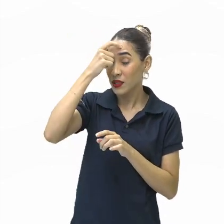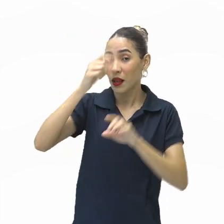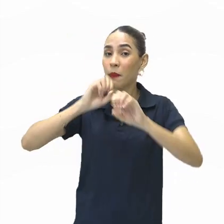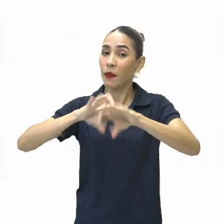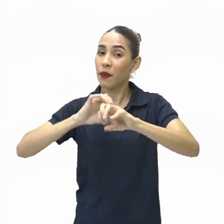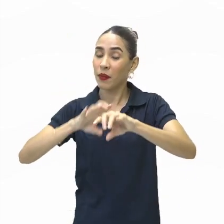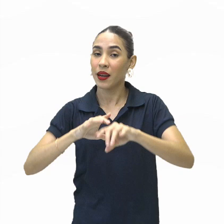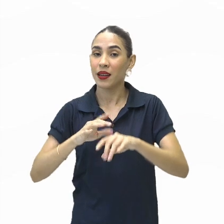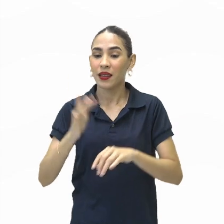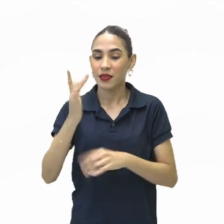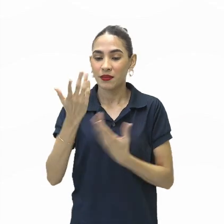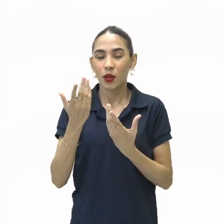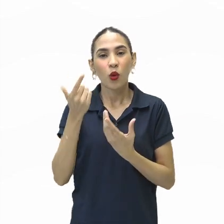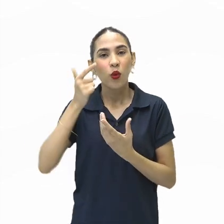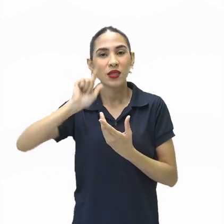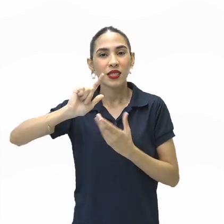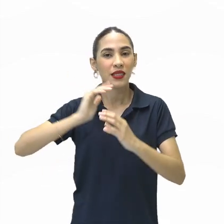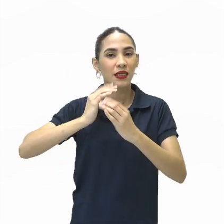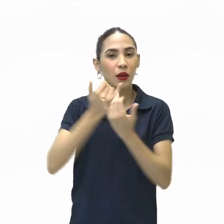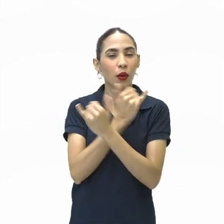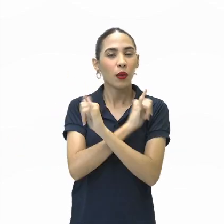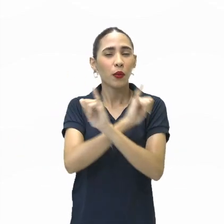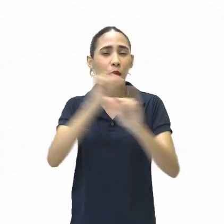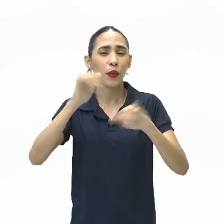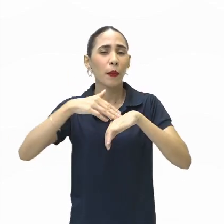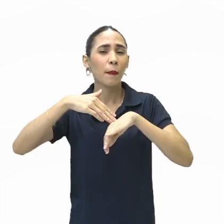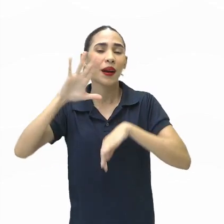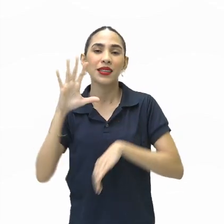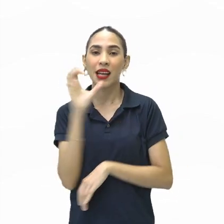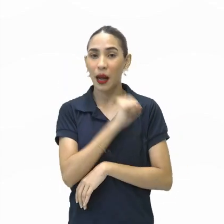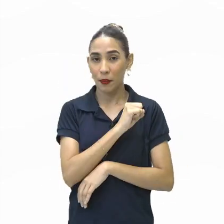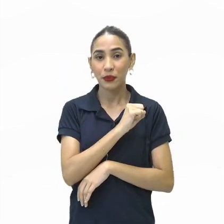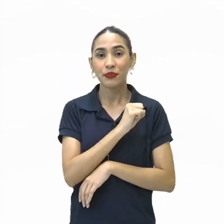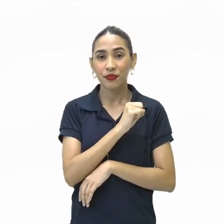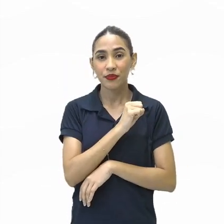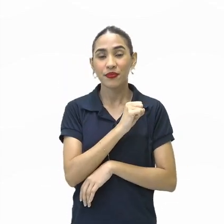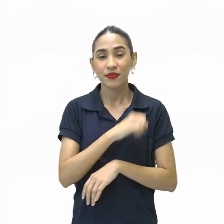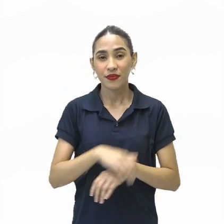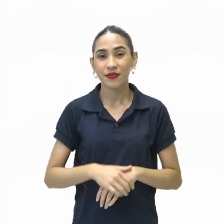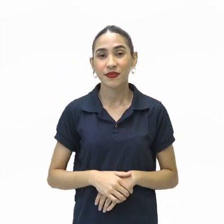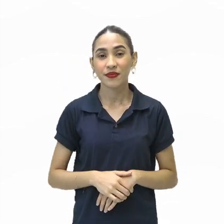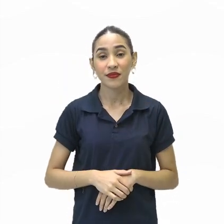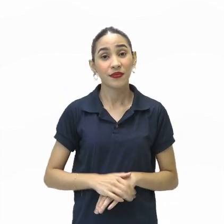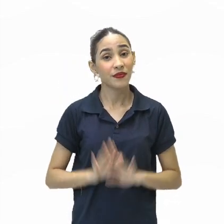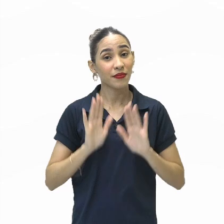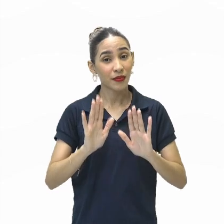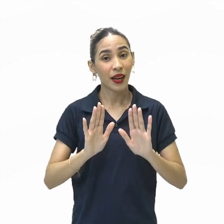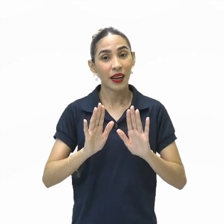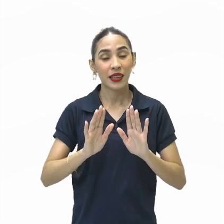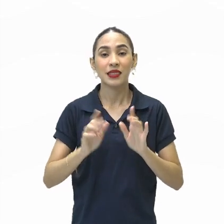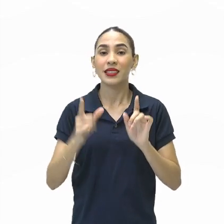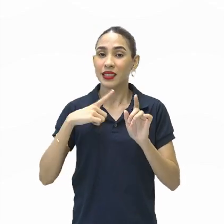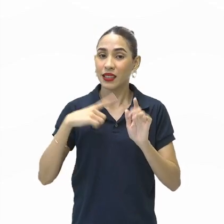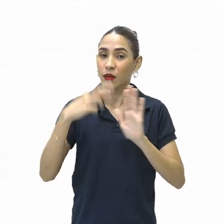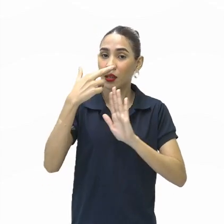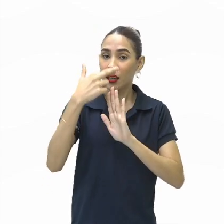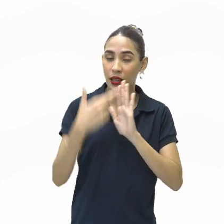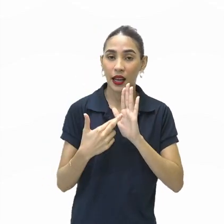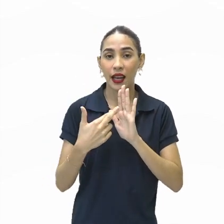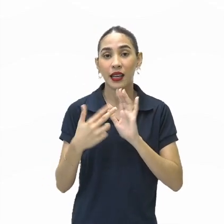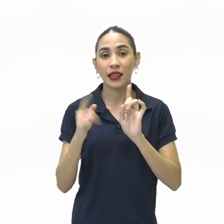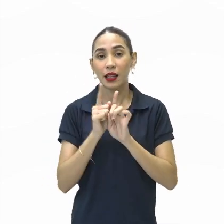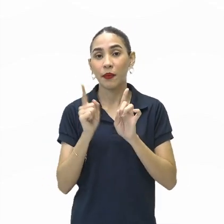faz com que essa mensagem se espalhe mais rapidamente. Claro, regulamentos também